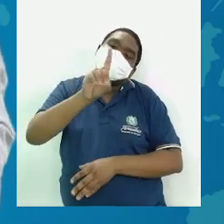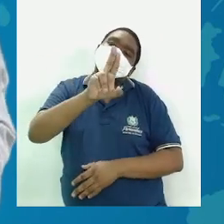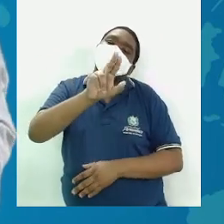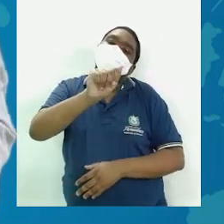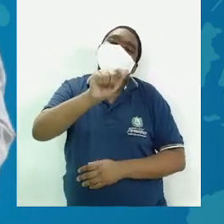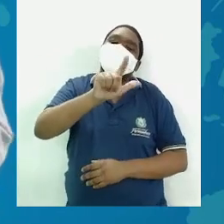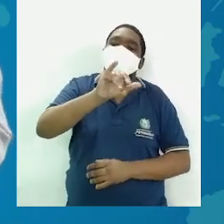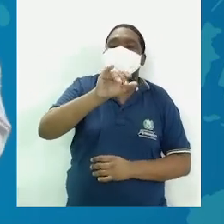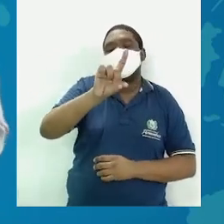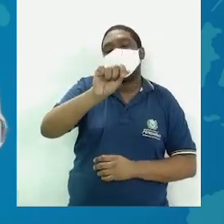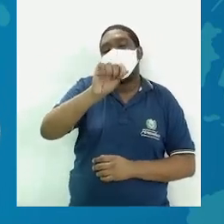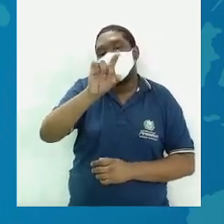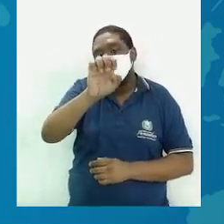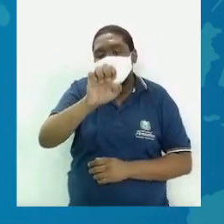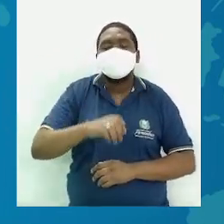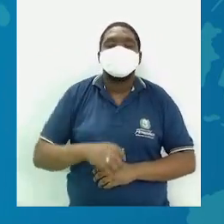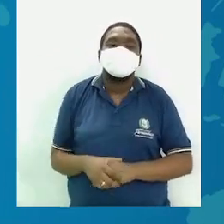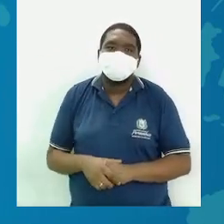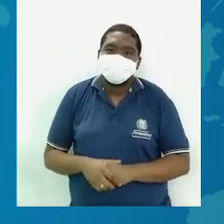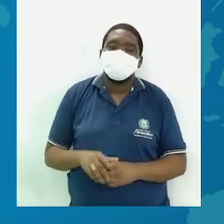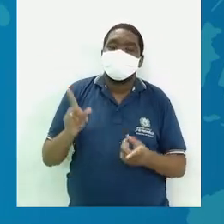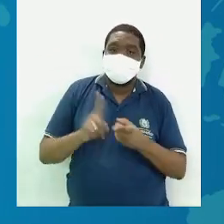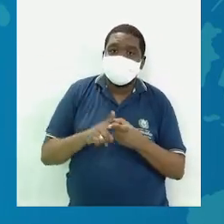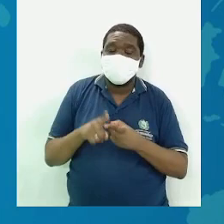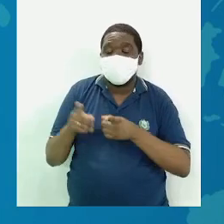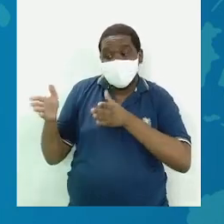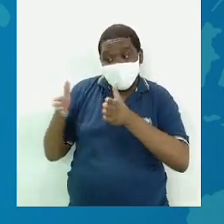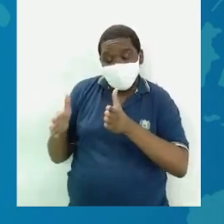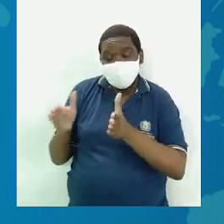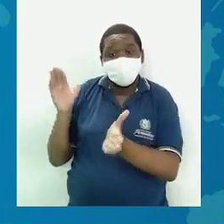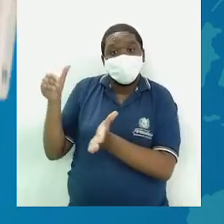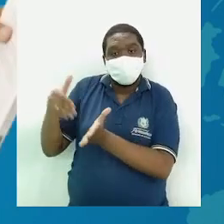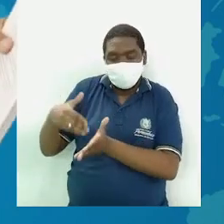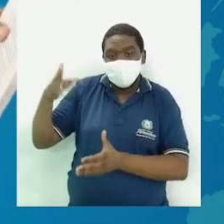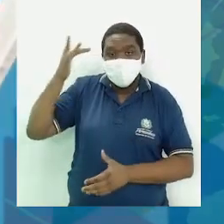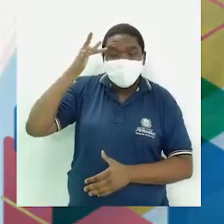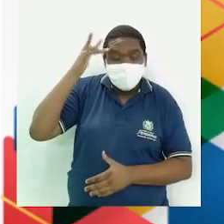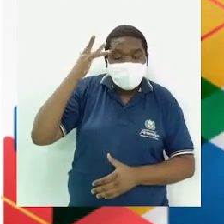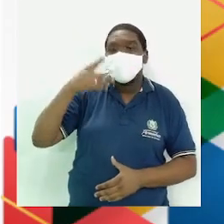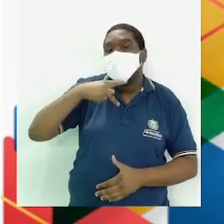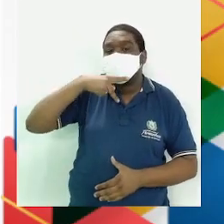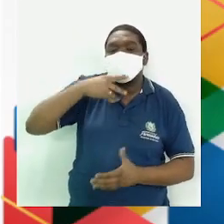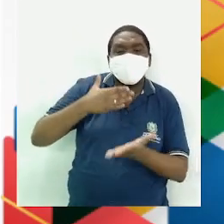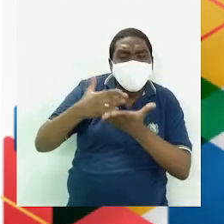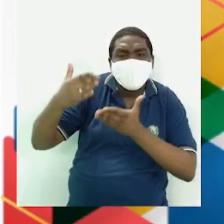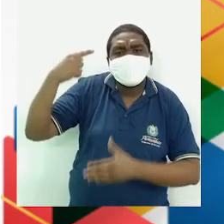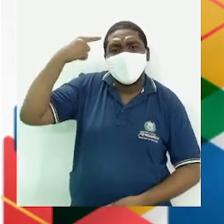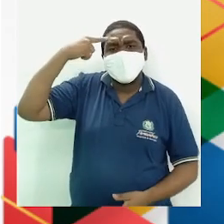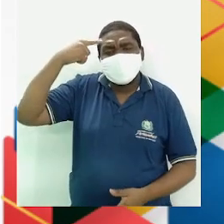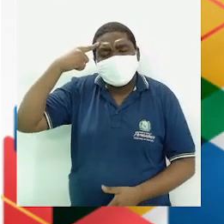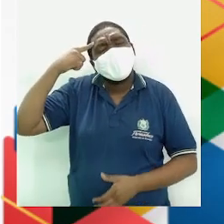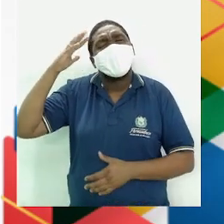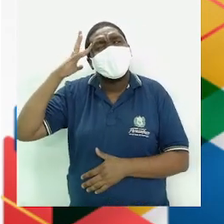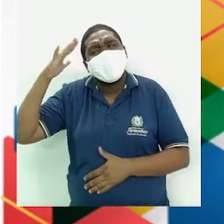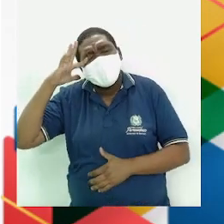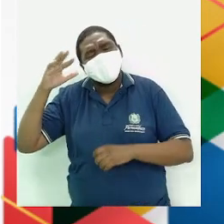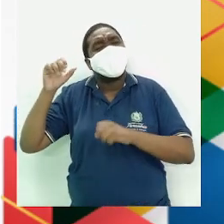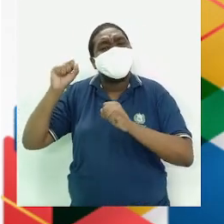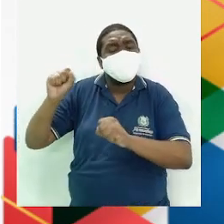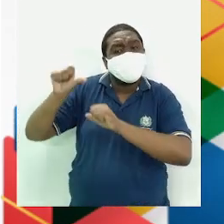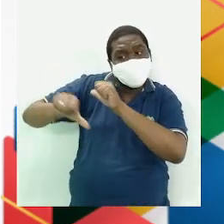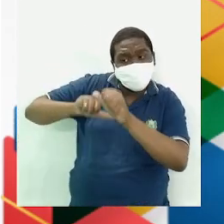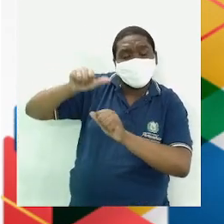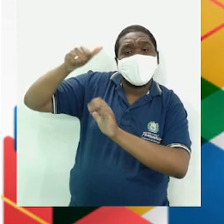dualismo platônico, ok? E no período da maturidade, Platão começa a refletir sobre o que pode ser mudado ou não na